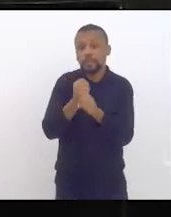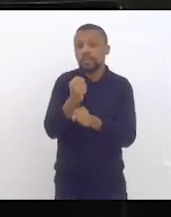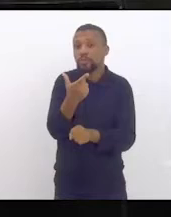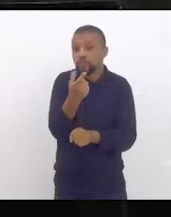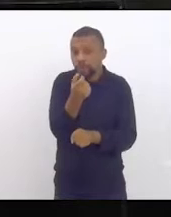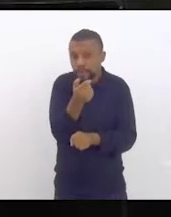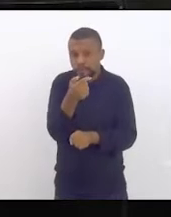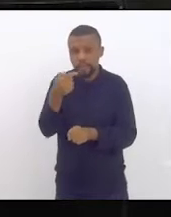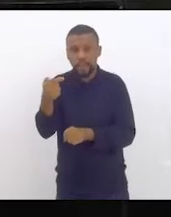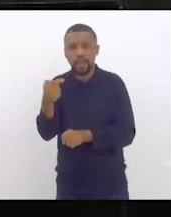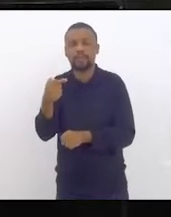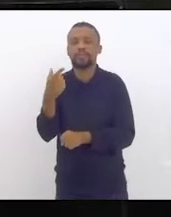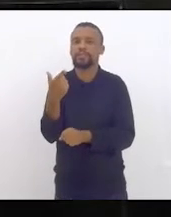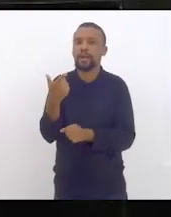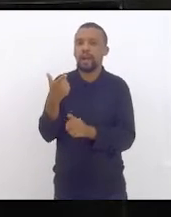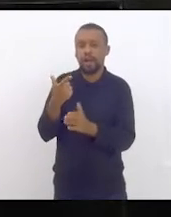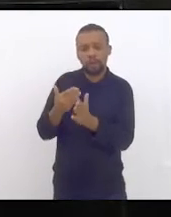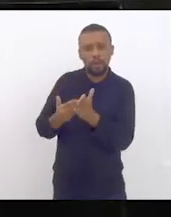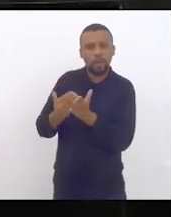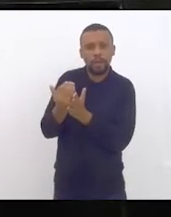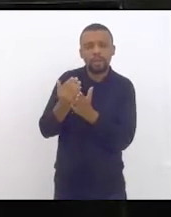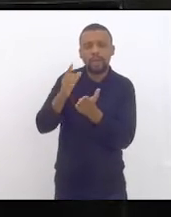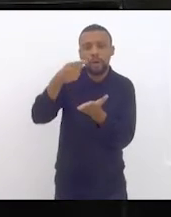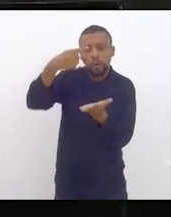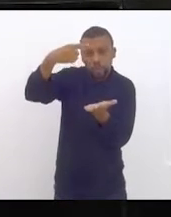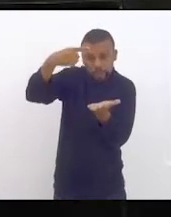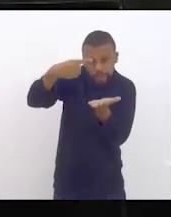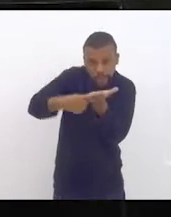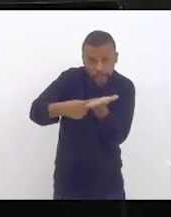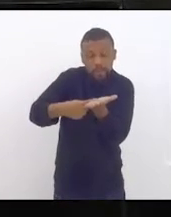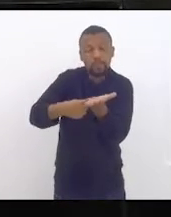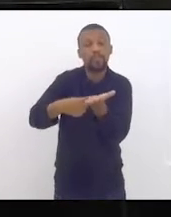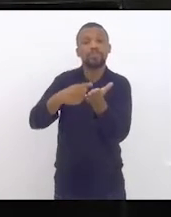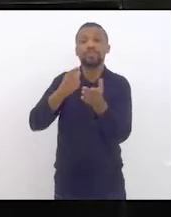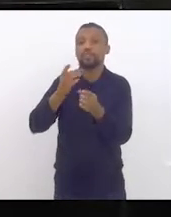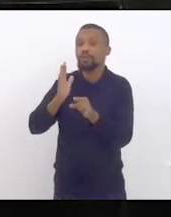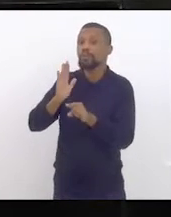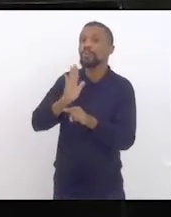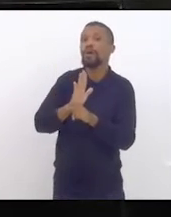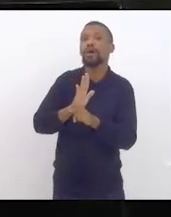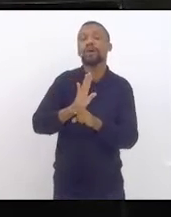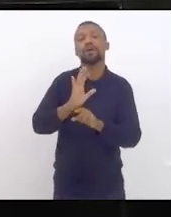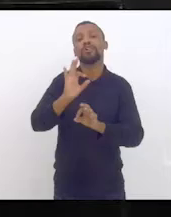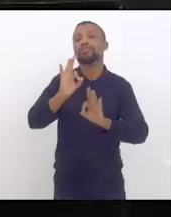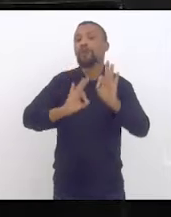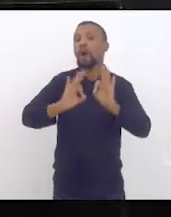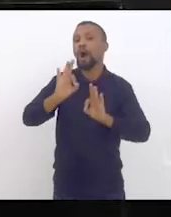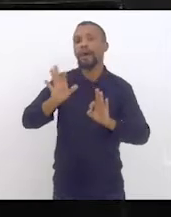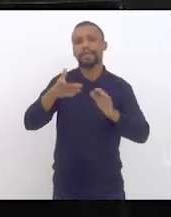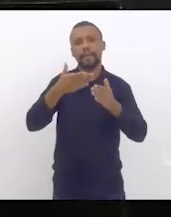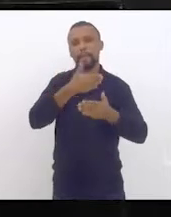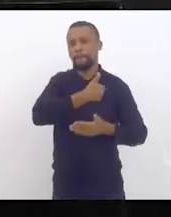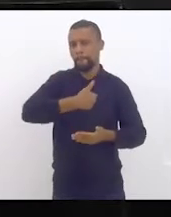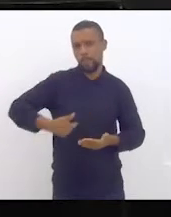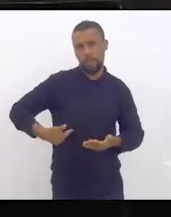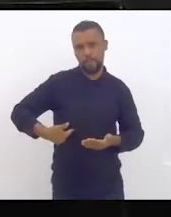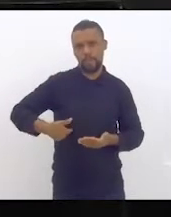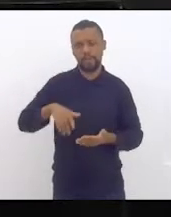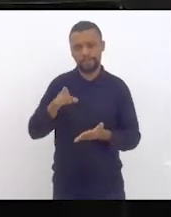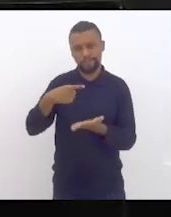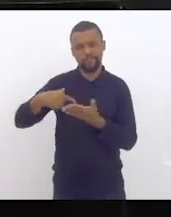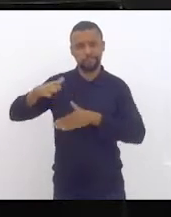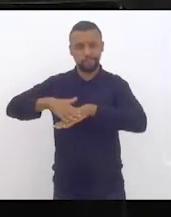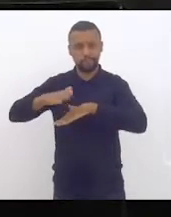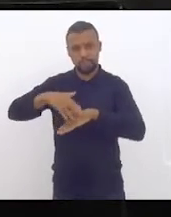17 está em vigor o termo de cooperação de ordem pública que foi celebrado entre o município de Angra